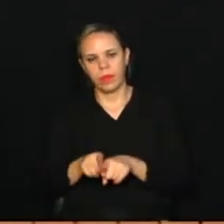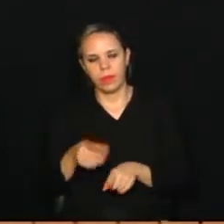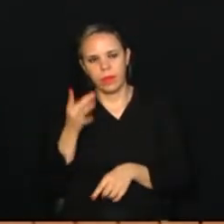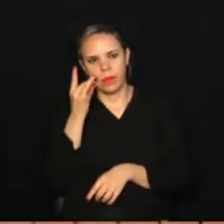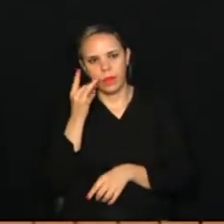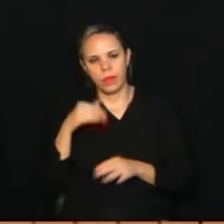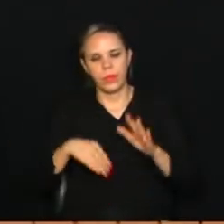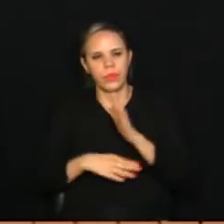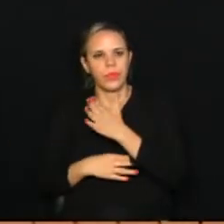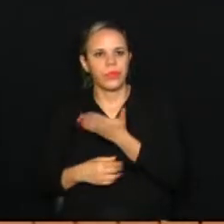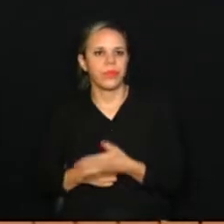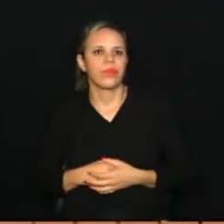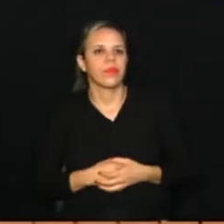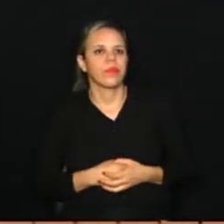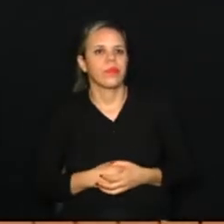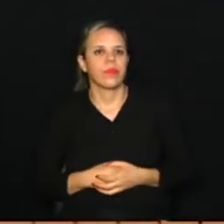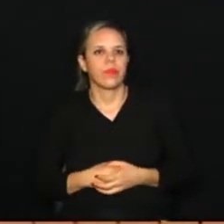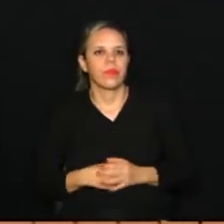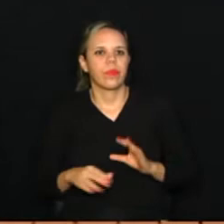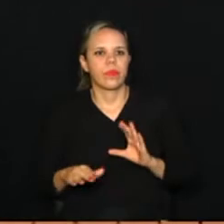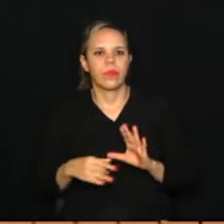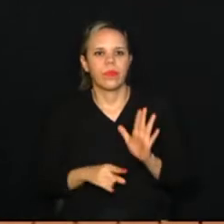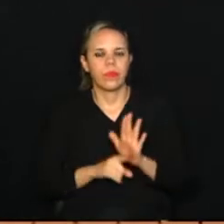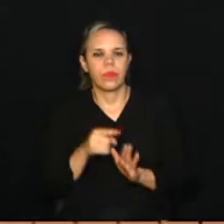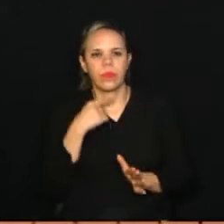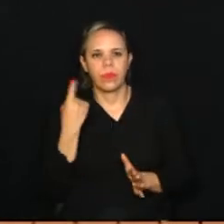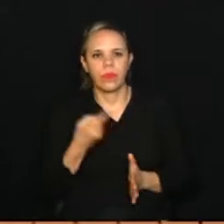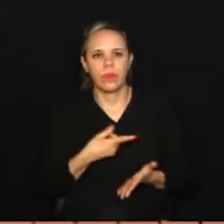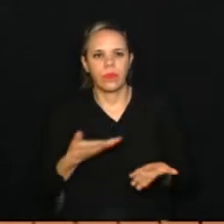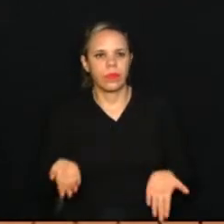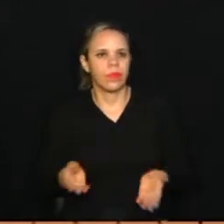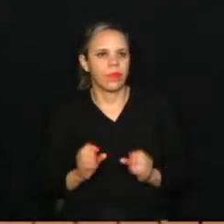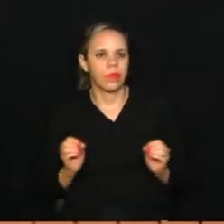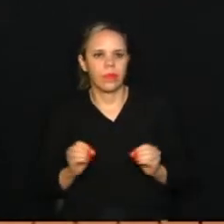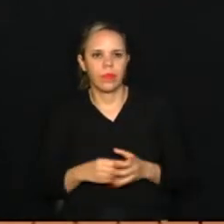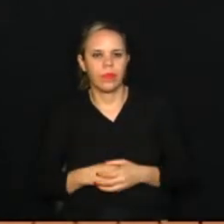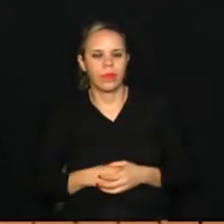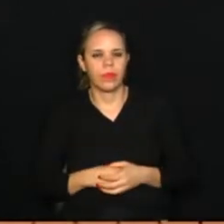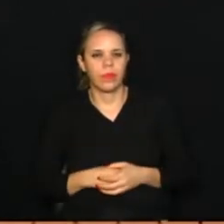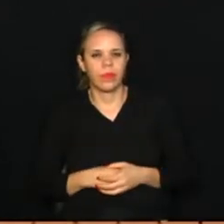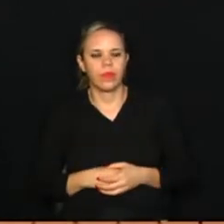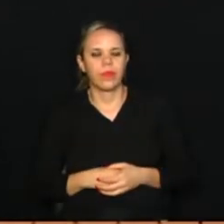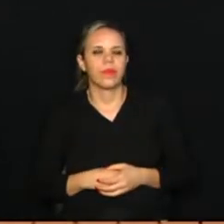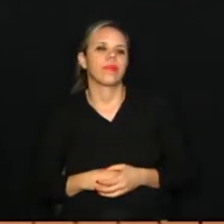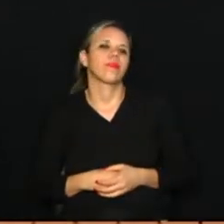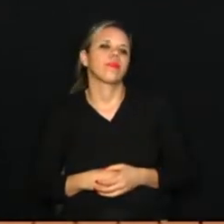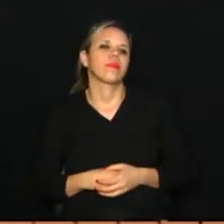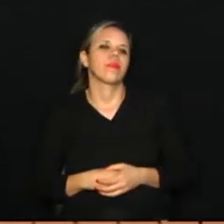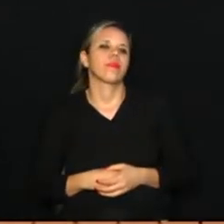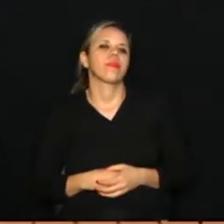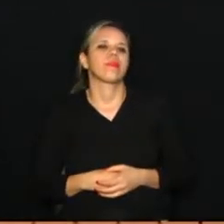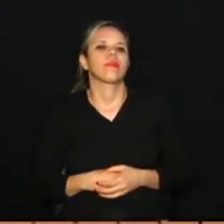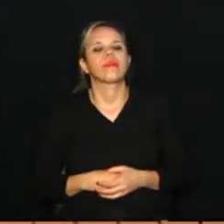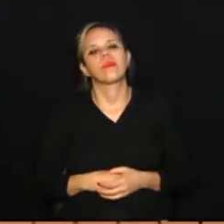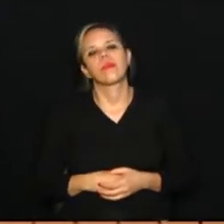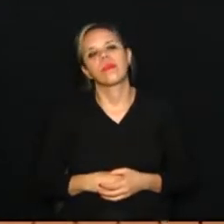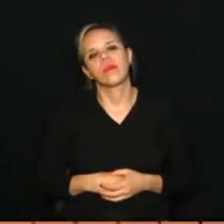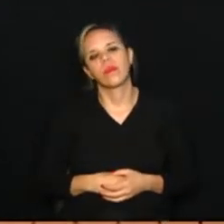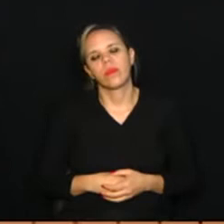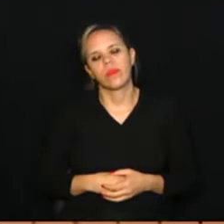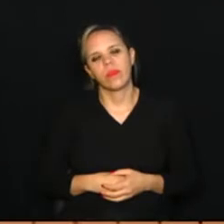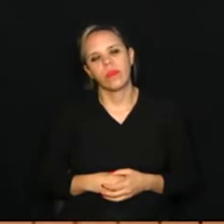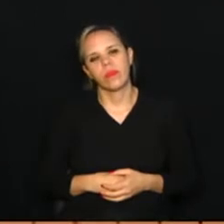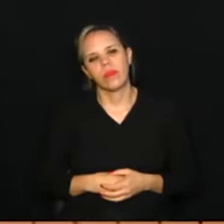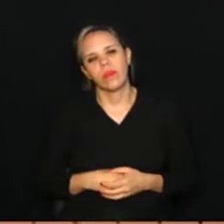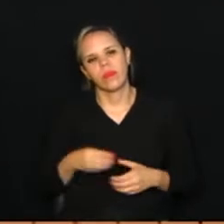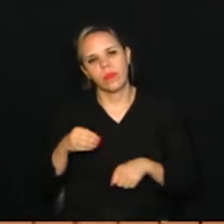na Câmara. Não mandou nenhuma pergunta para a gente, presidente? Não, né? Então, tá bom. Eu vou